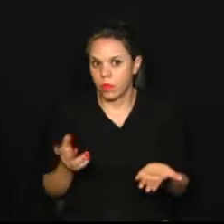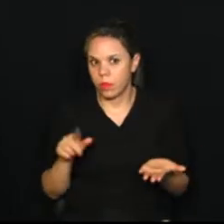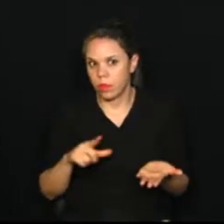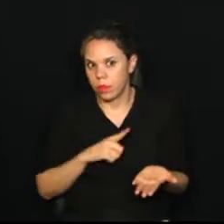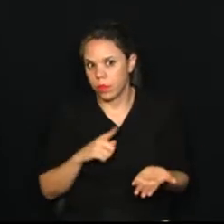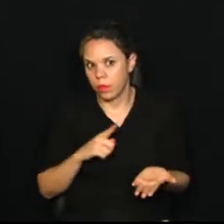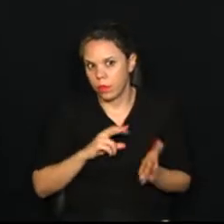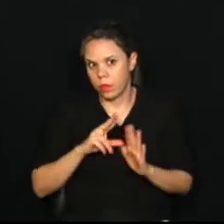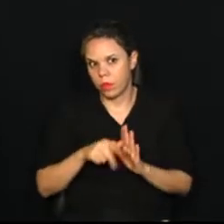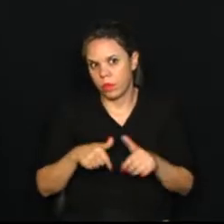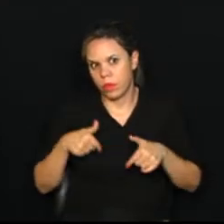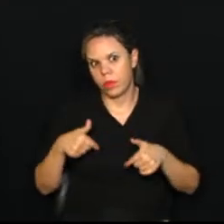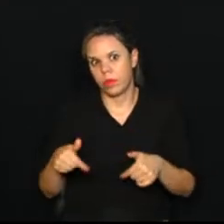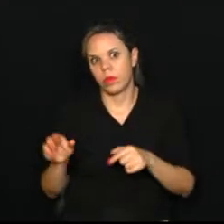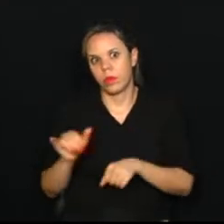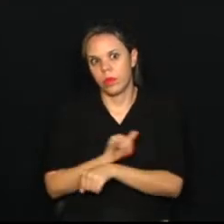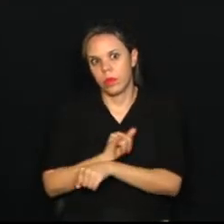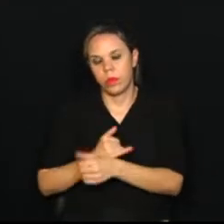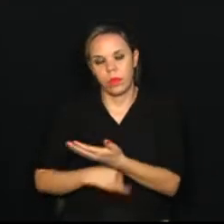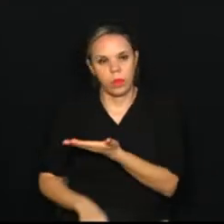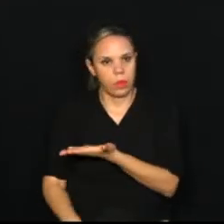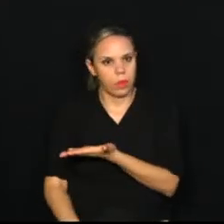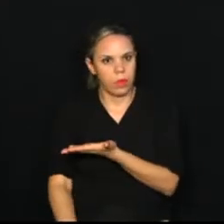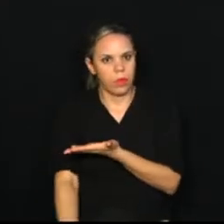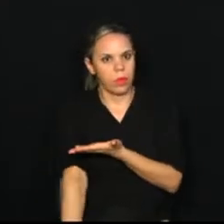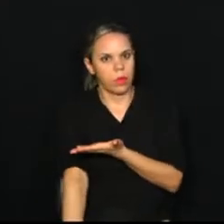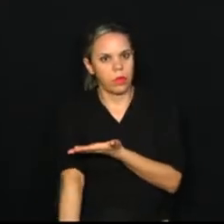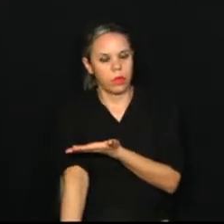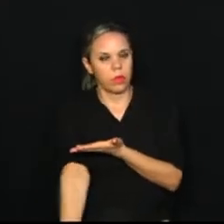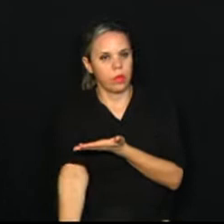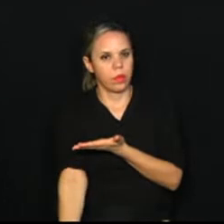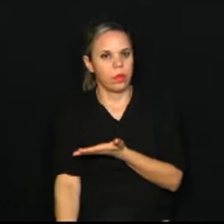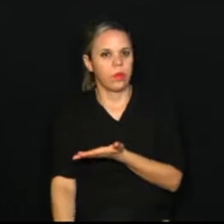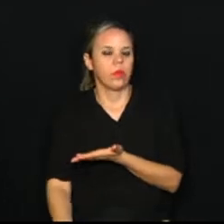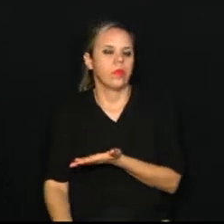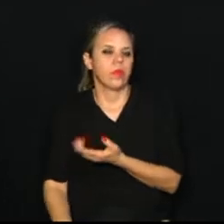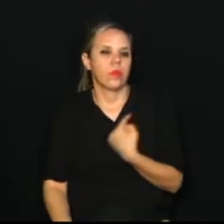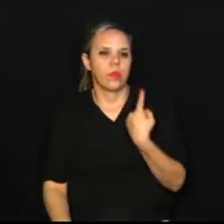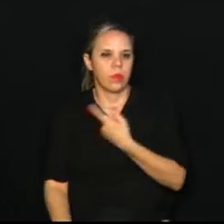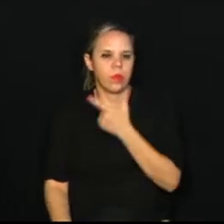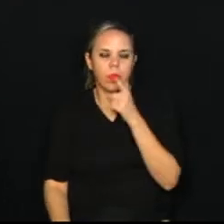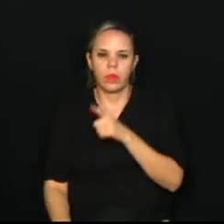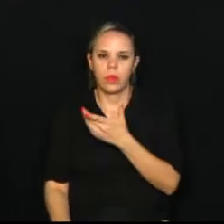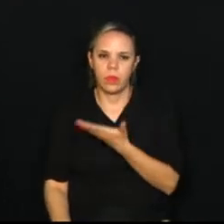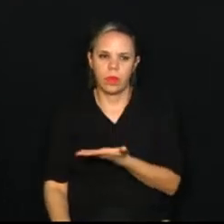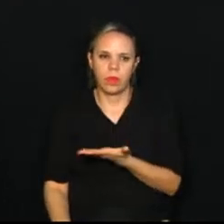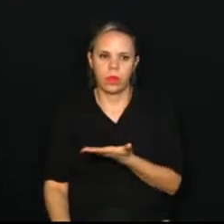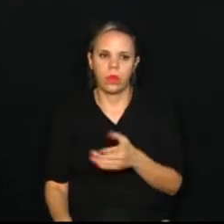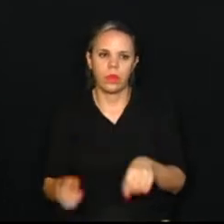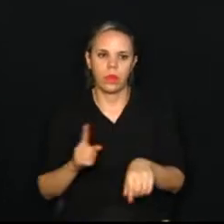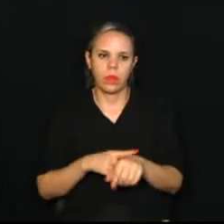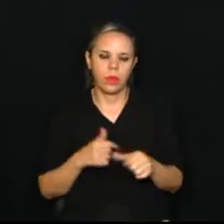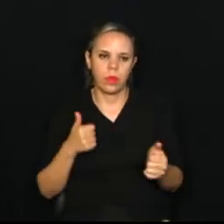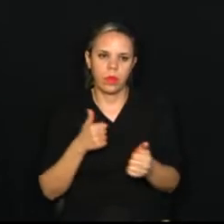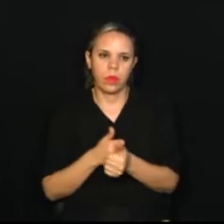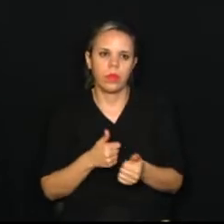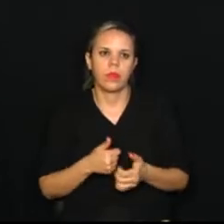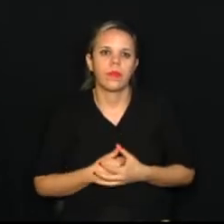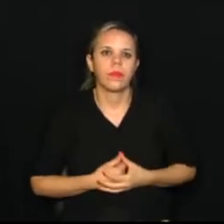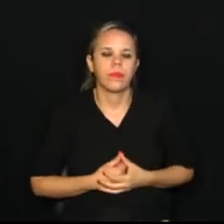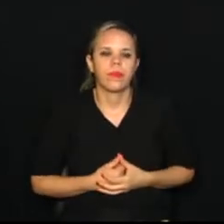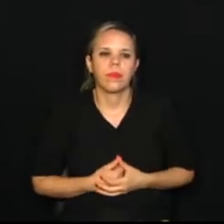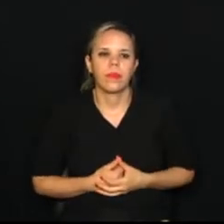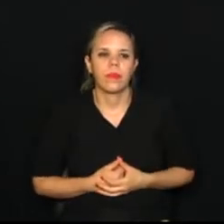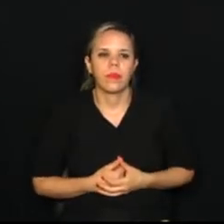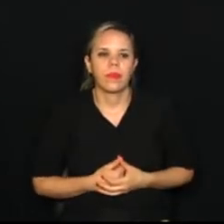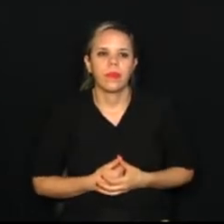uma série de ações estratégicas que vão permitir que a gente consiga isso no curto, médio e longo prazos, para a